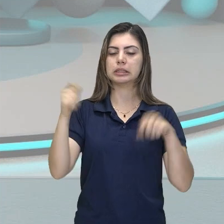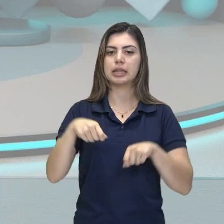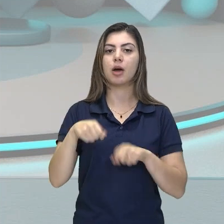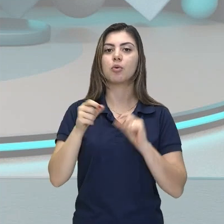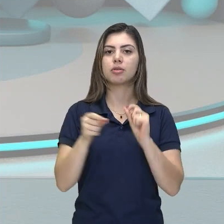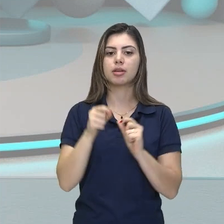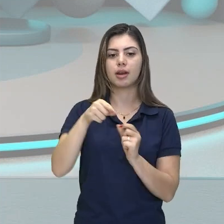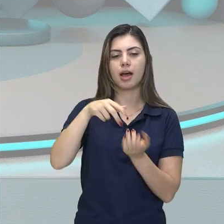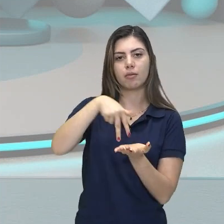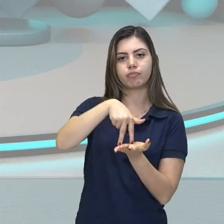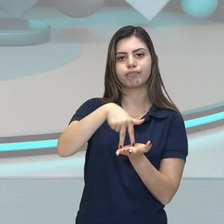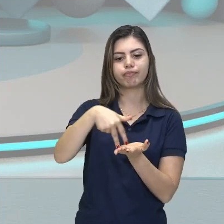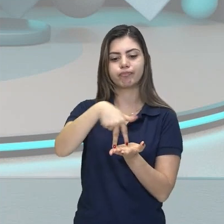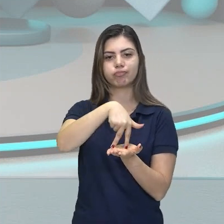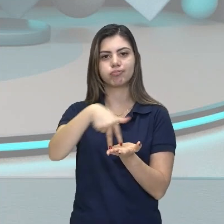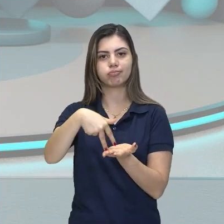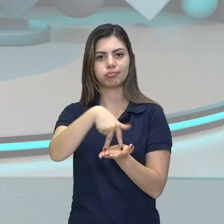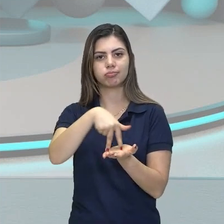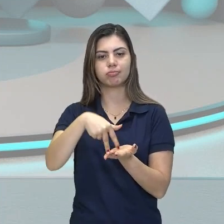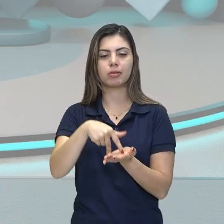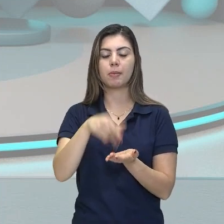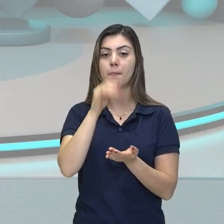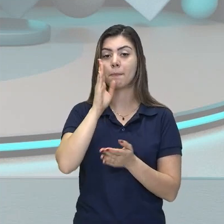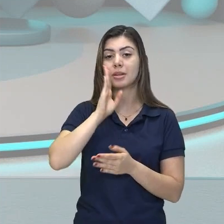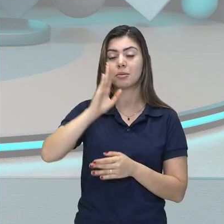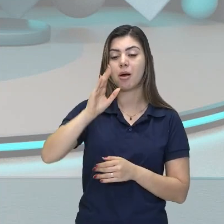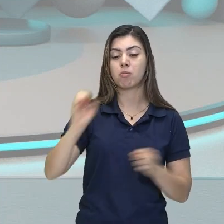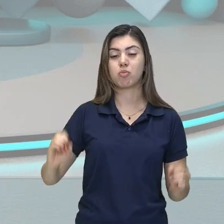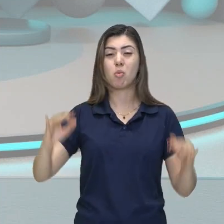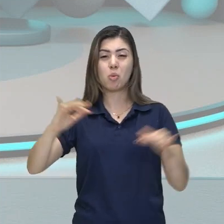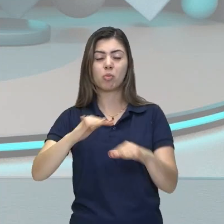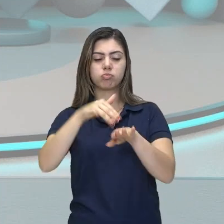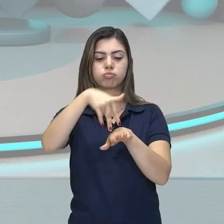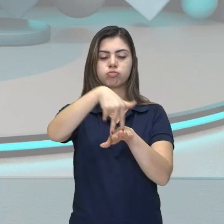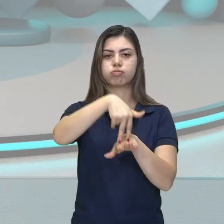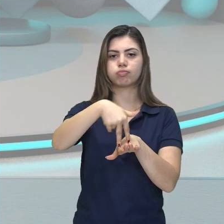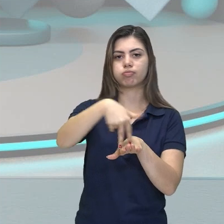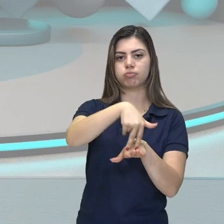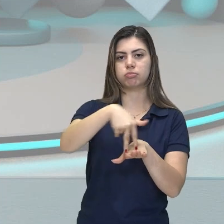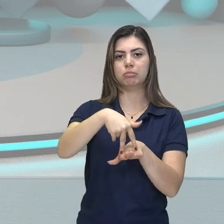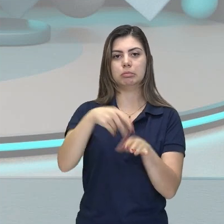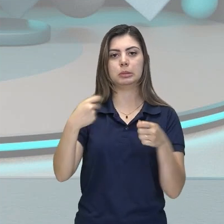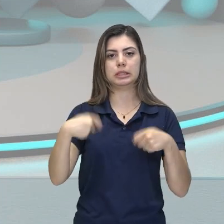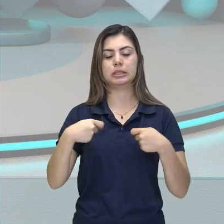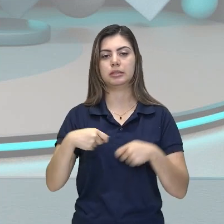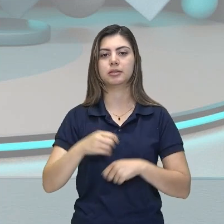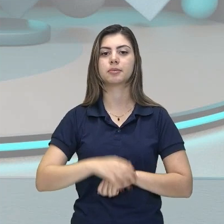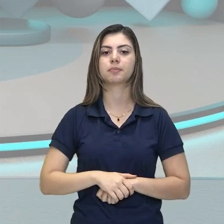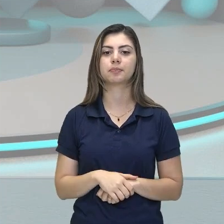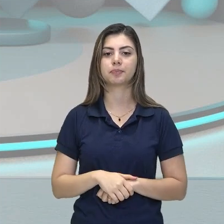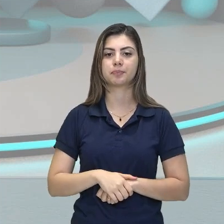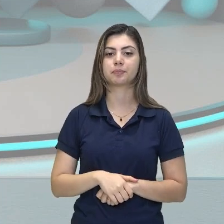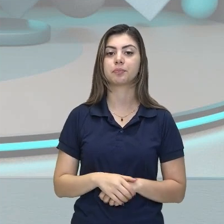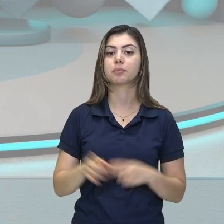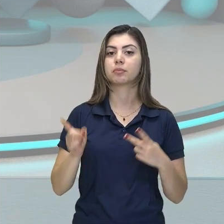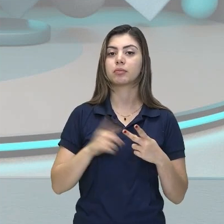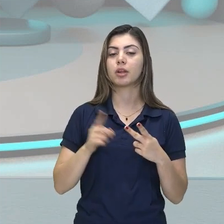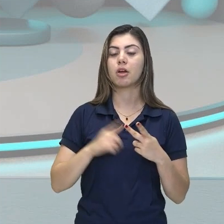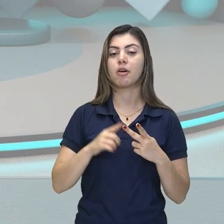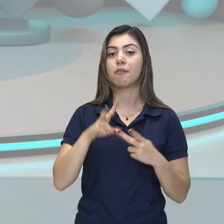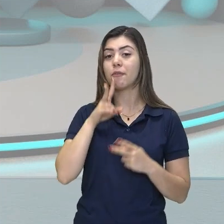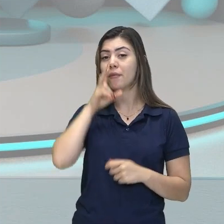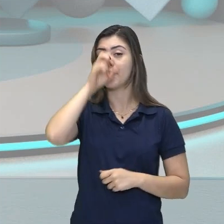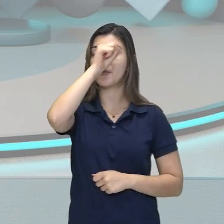na prancha, especialmente em águas agitadas, como vocês vão ver daqui a pouquinho aí, né? Força muscular